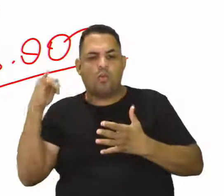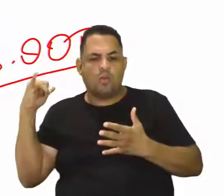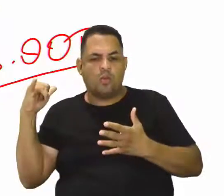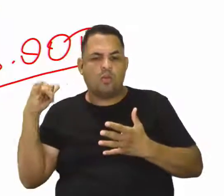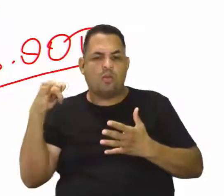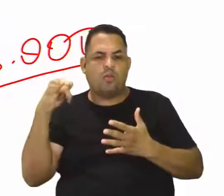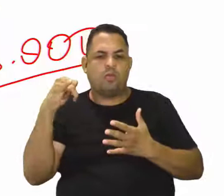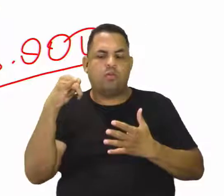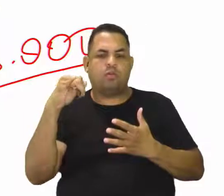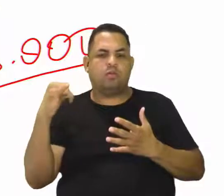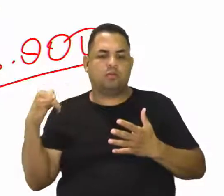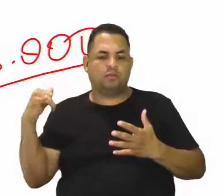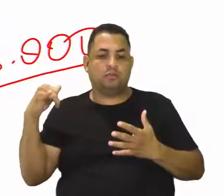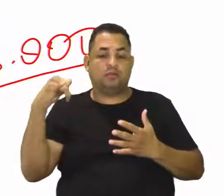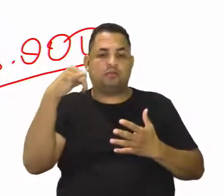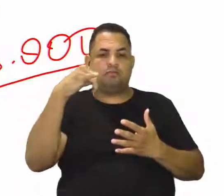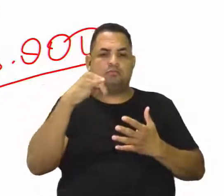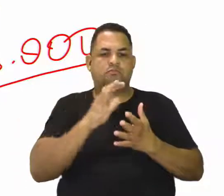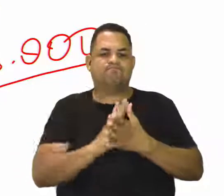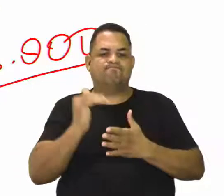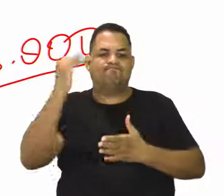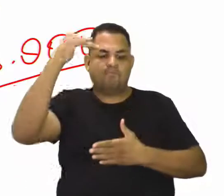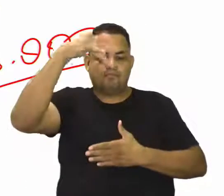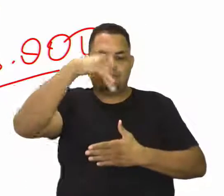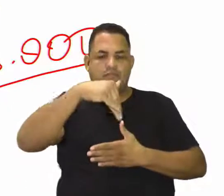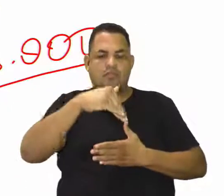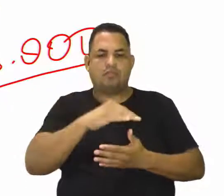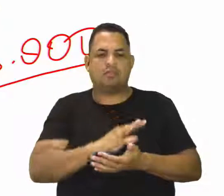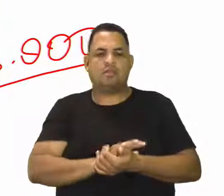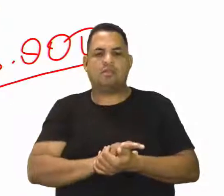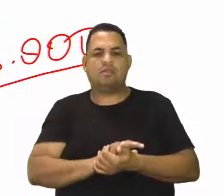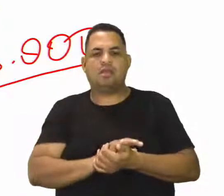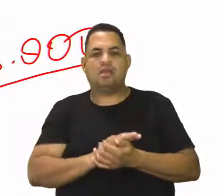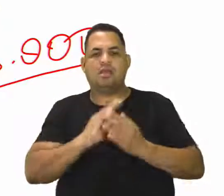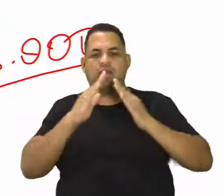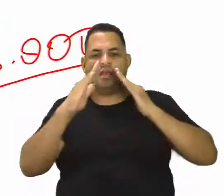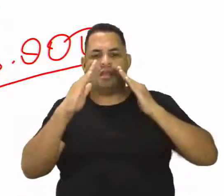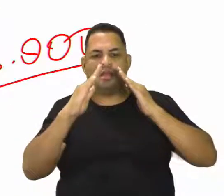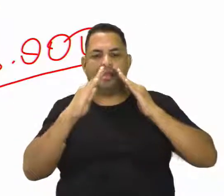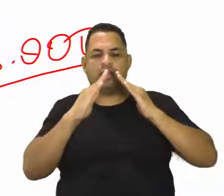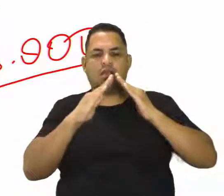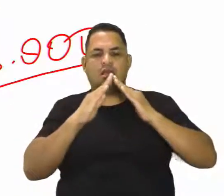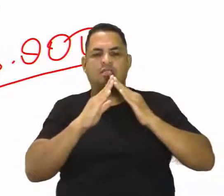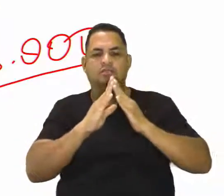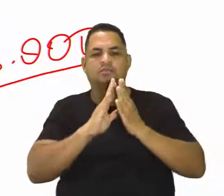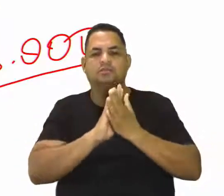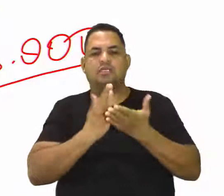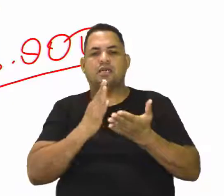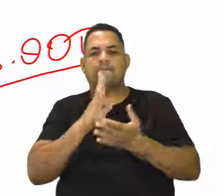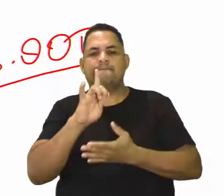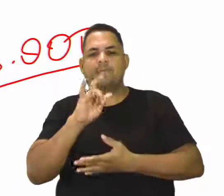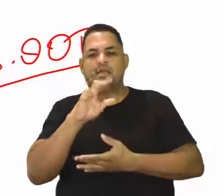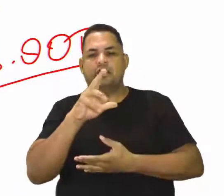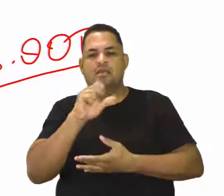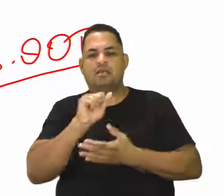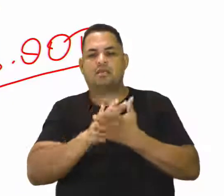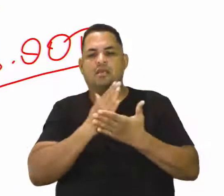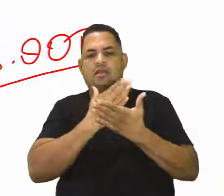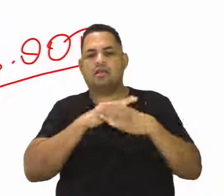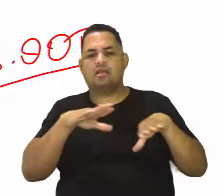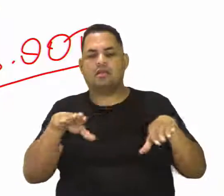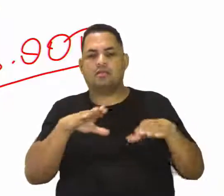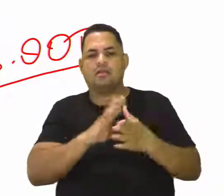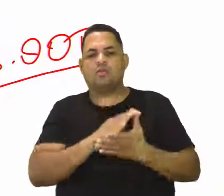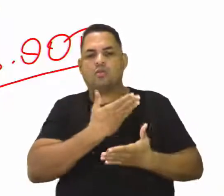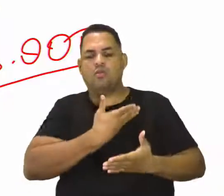ele se eu jogar em cima do outro da Casa Blanca a é acabar com o governo